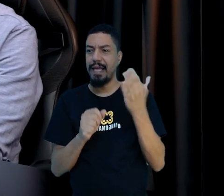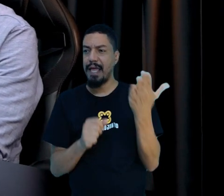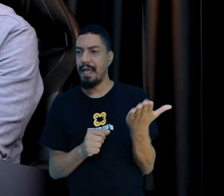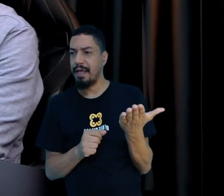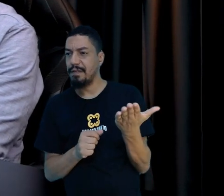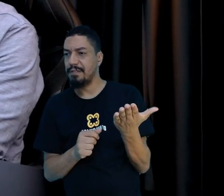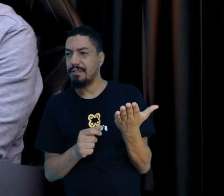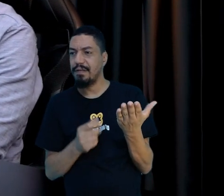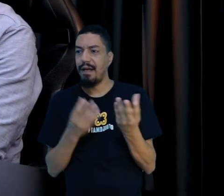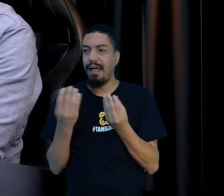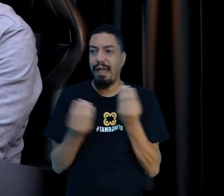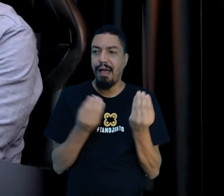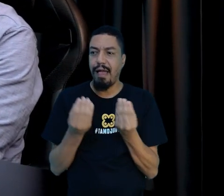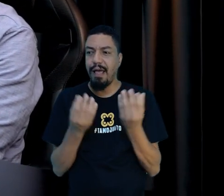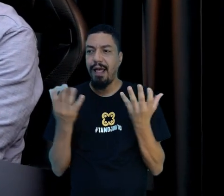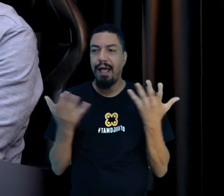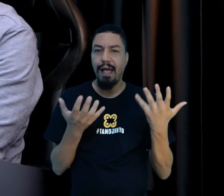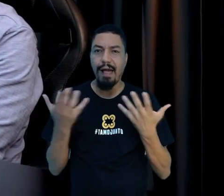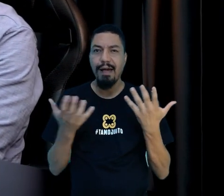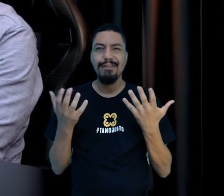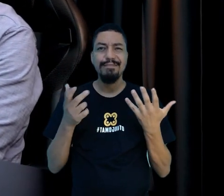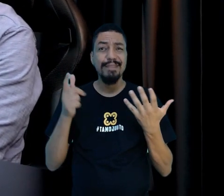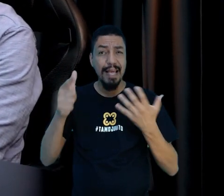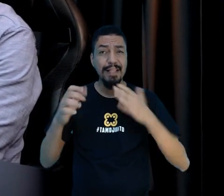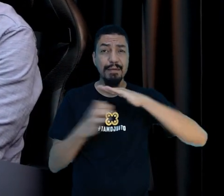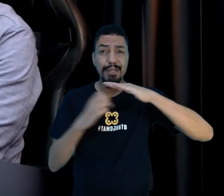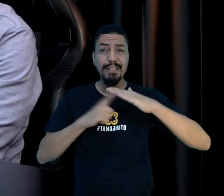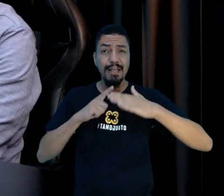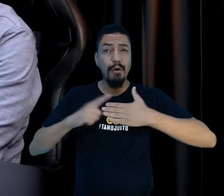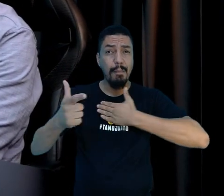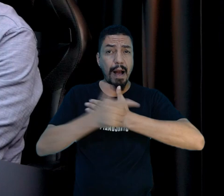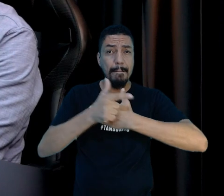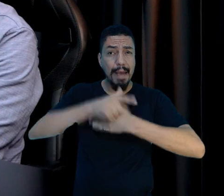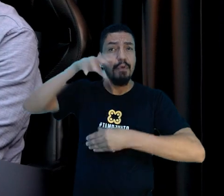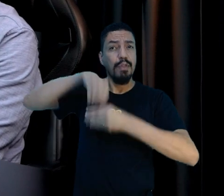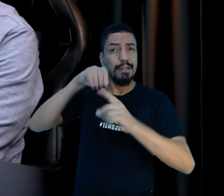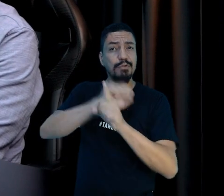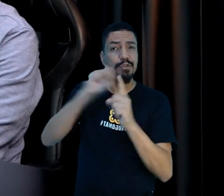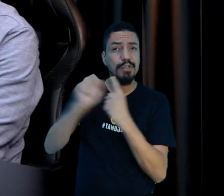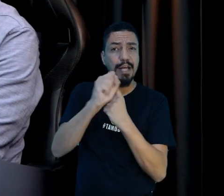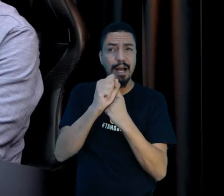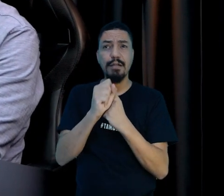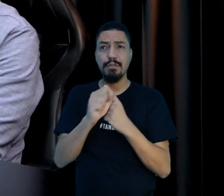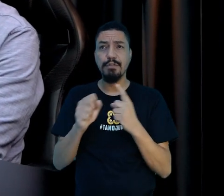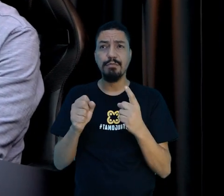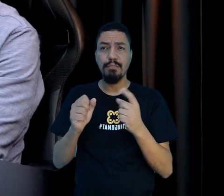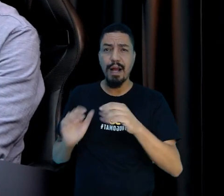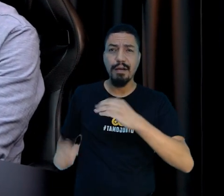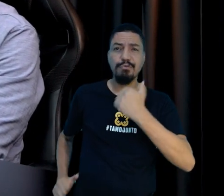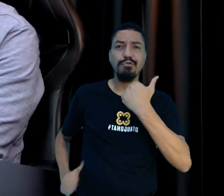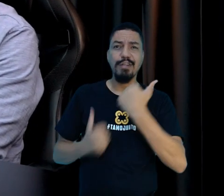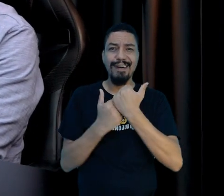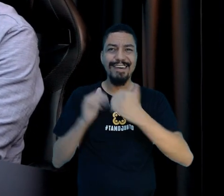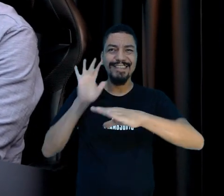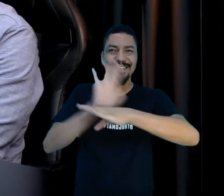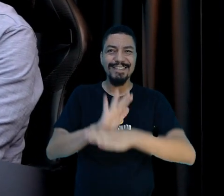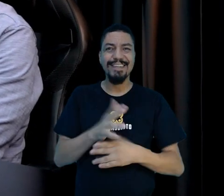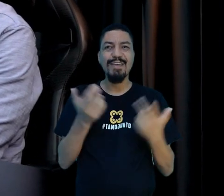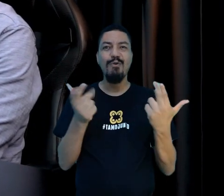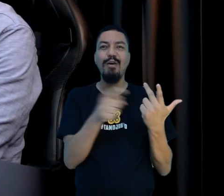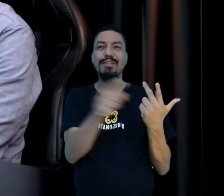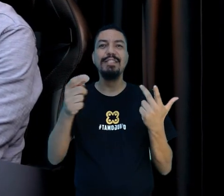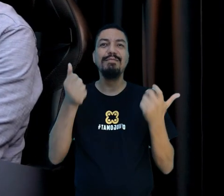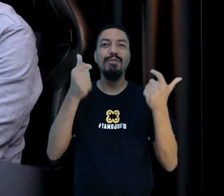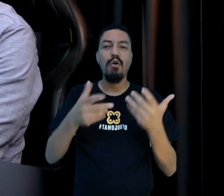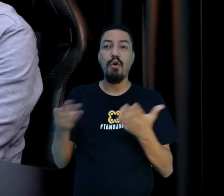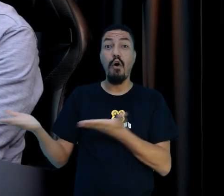isso? Não. Sim, a empresa vai ter que fazer isso, porque ela tem um papel social para cumprir também, né? Não é só aquilo que vocês estavam falando,